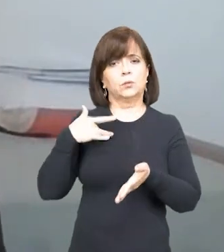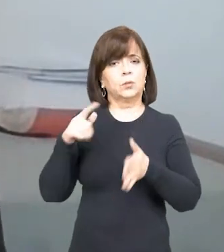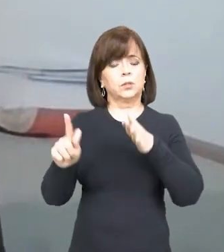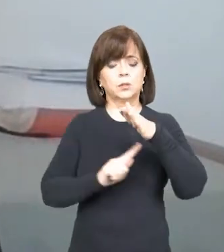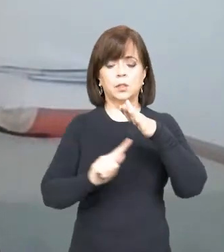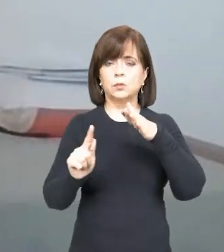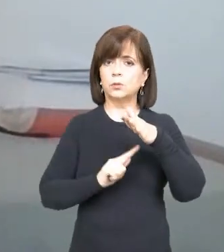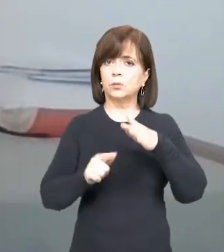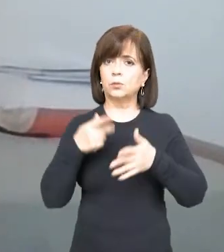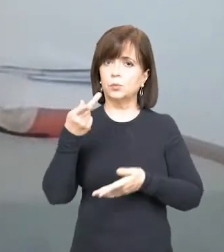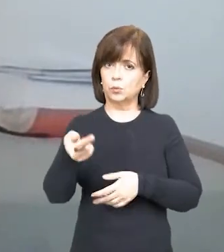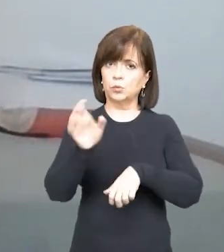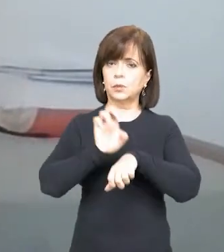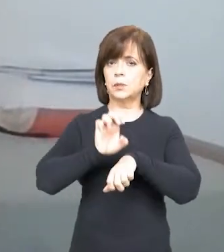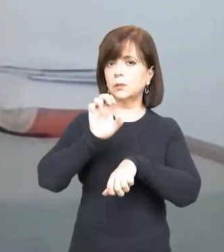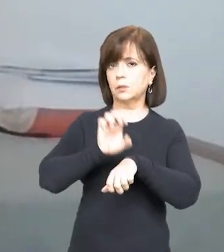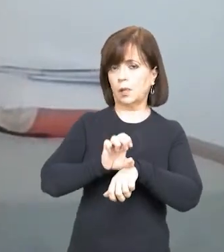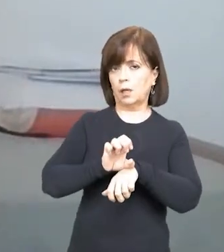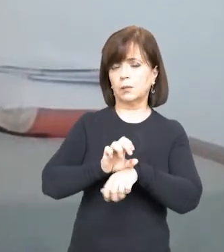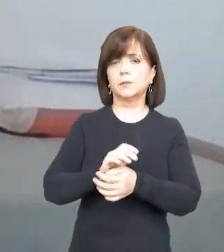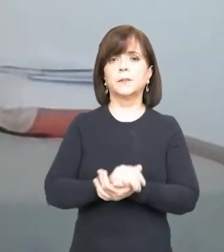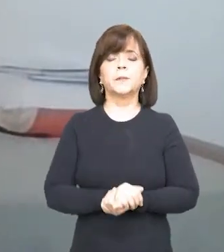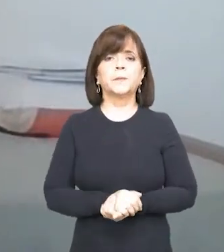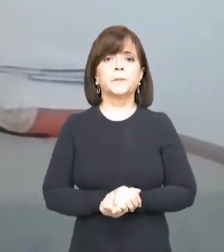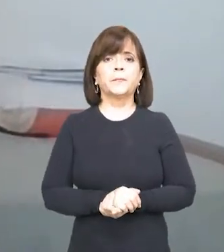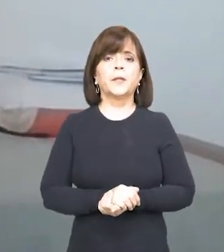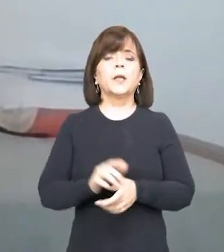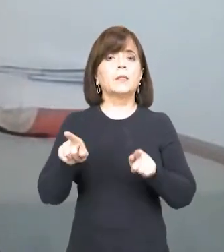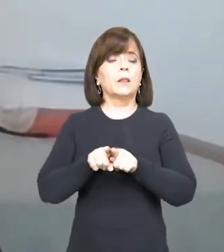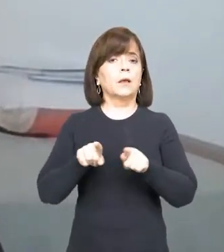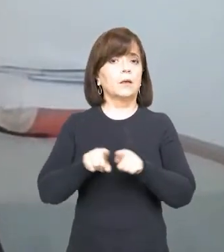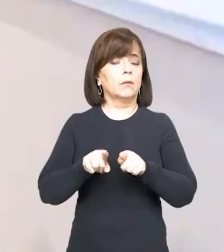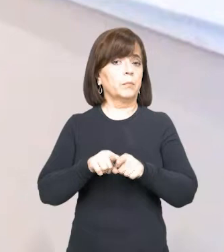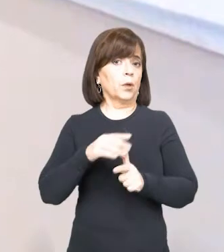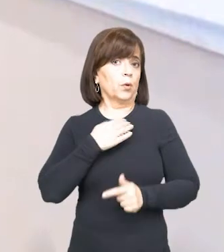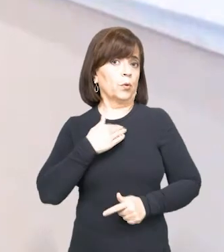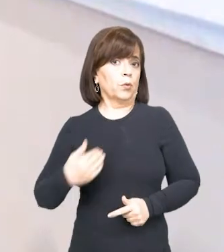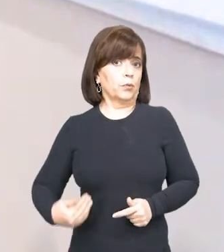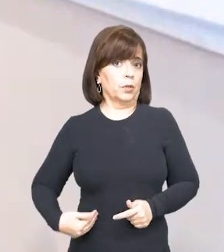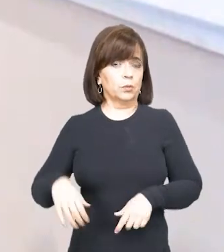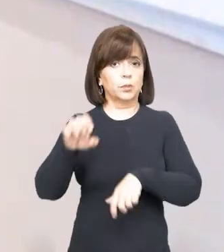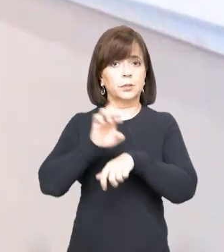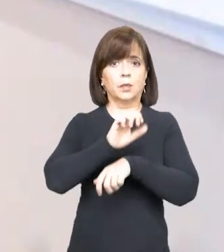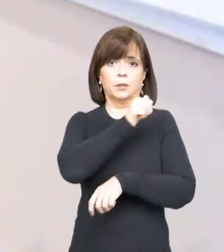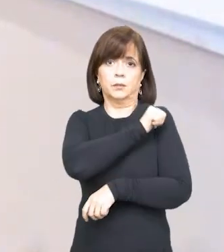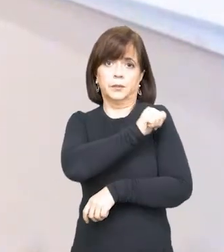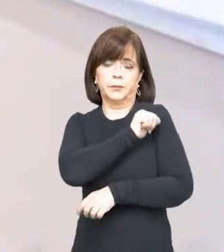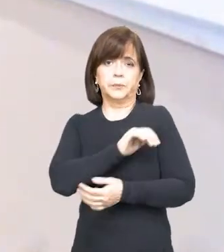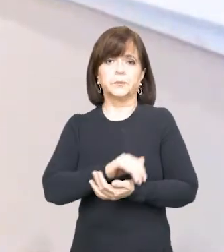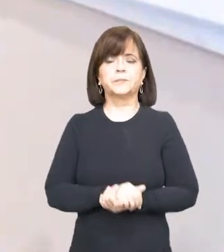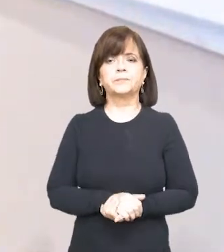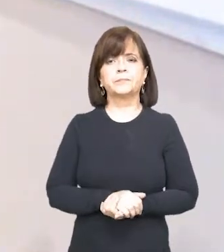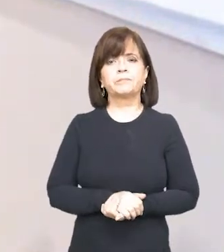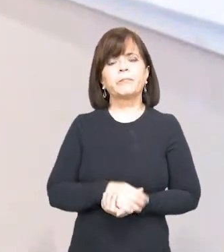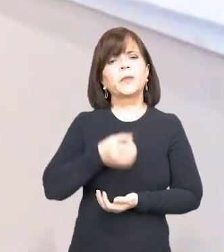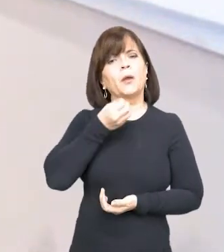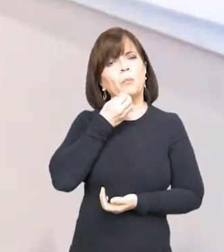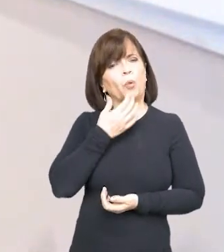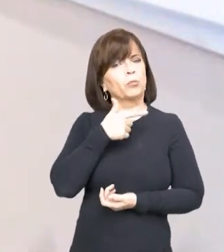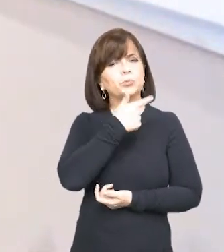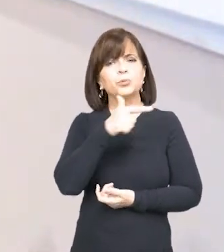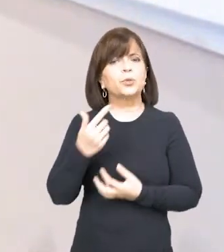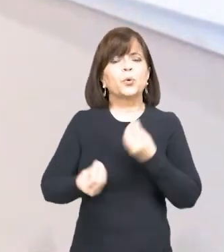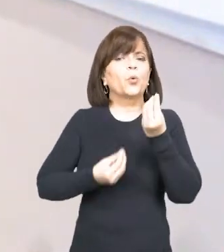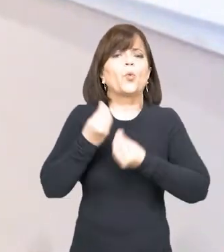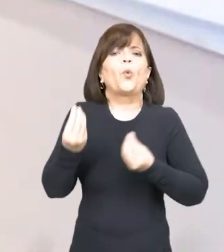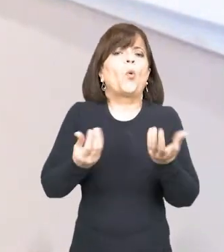através da Secretaria de Estado de Educação, Saúde e do governador do Estado. Então, não tem como a gente